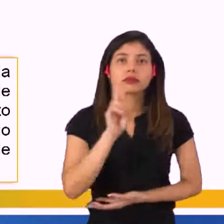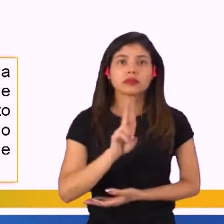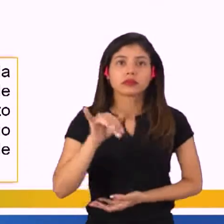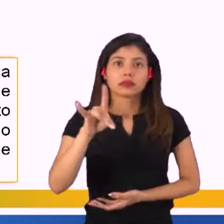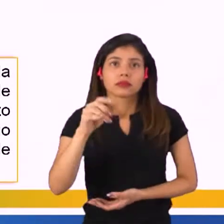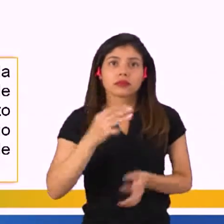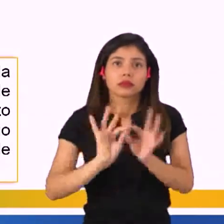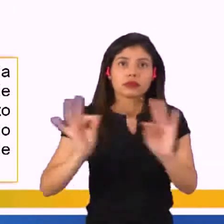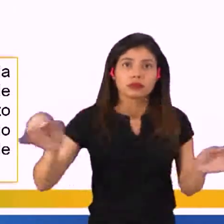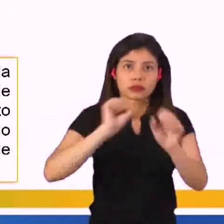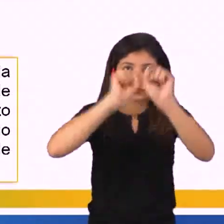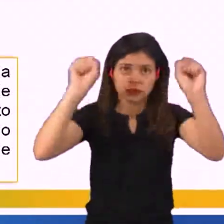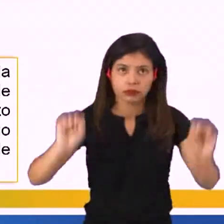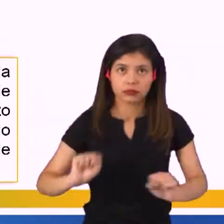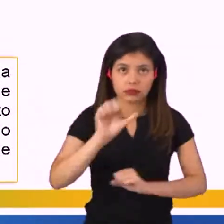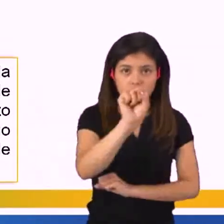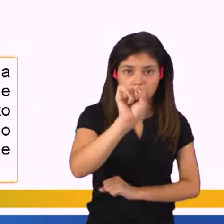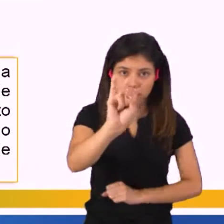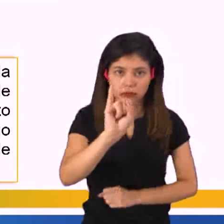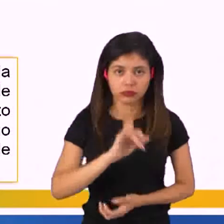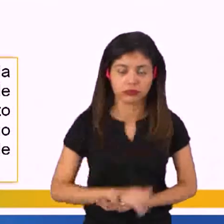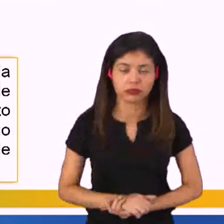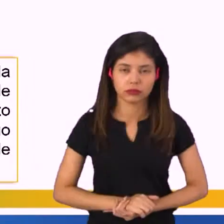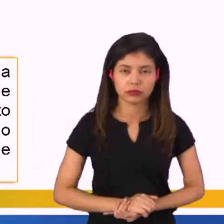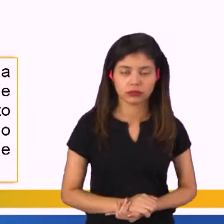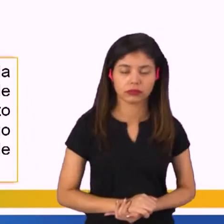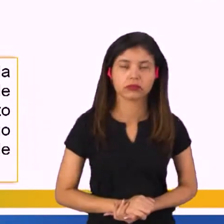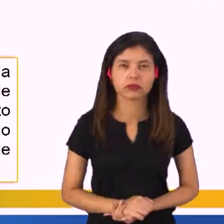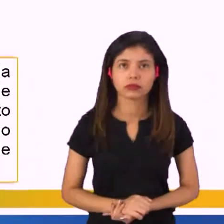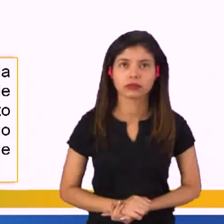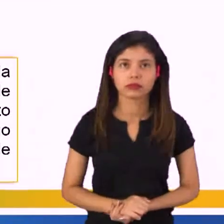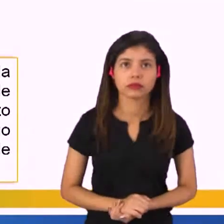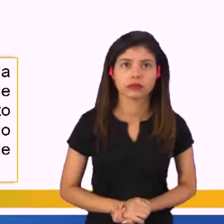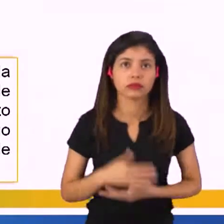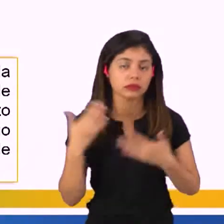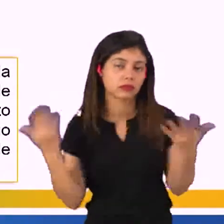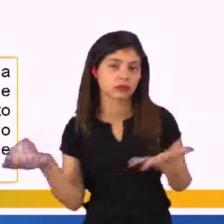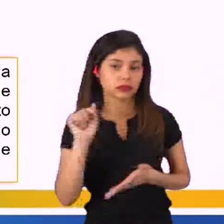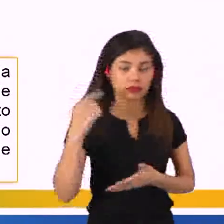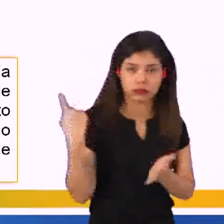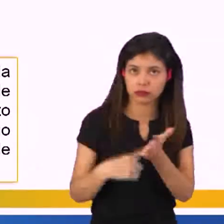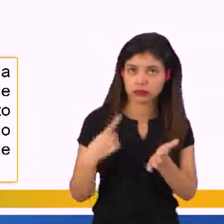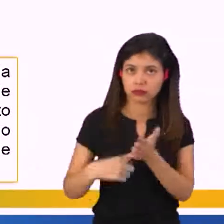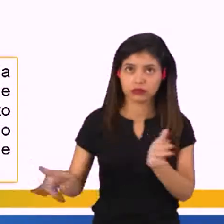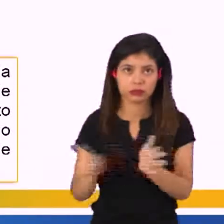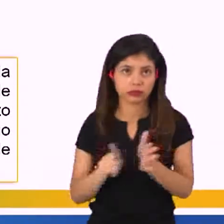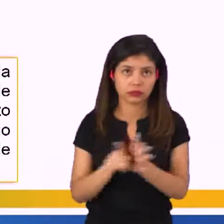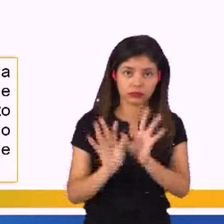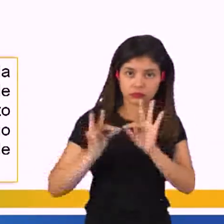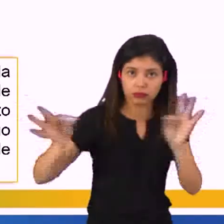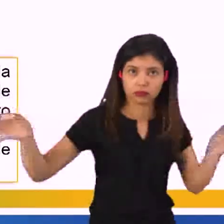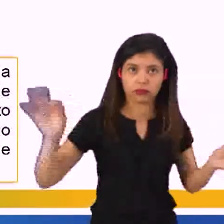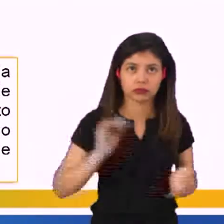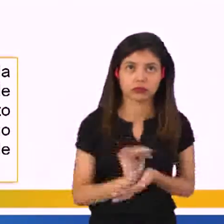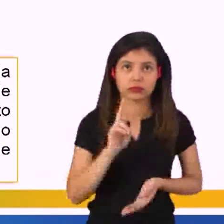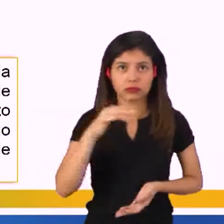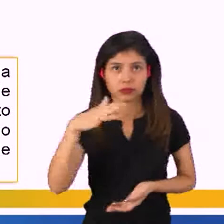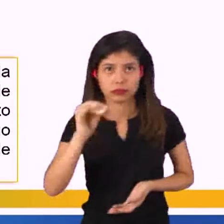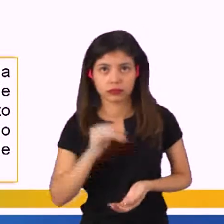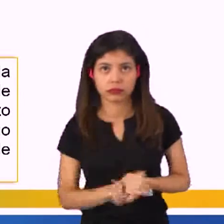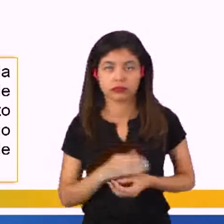ser a unidade de medida de comprimento do Sistema Internacional de Unidades. Então, ele é definido como comprimento